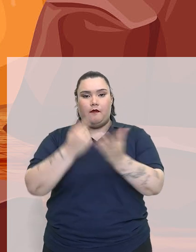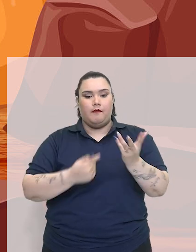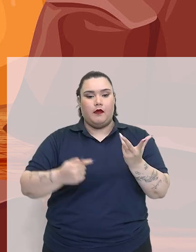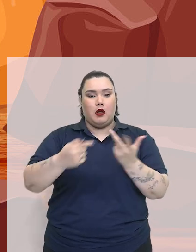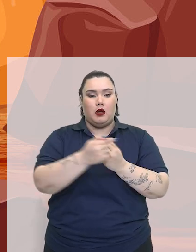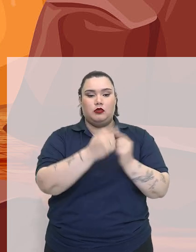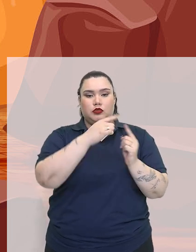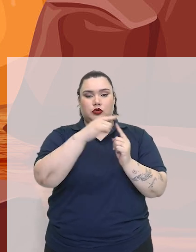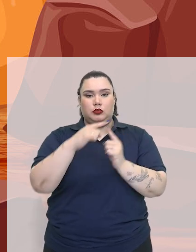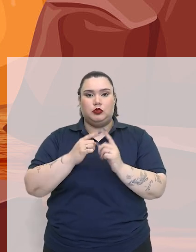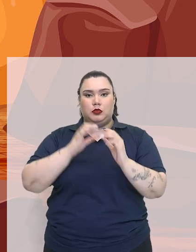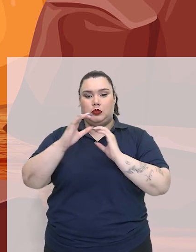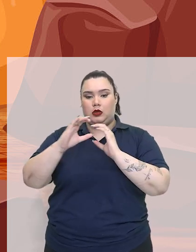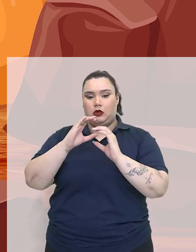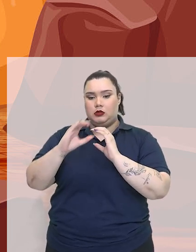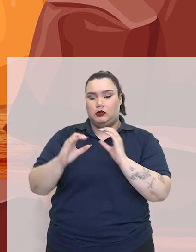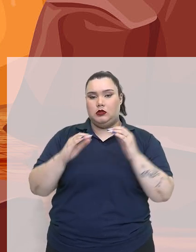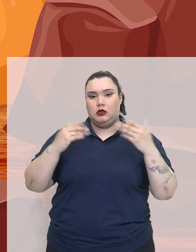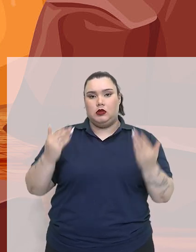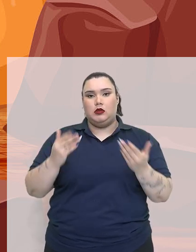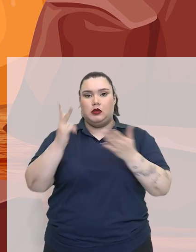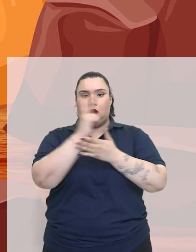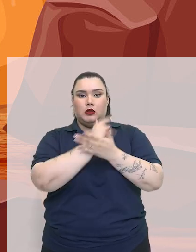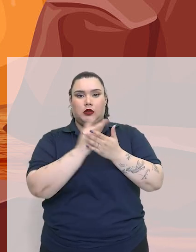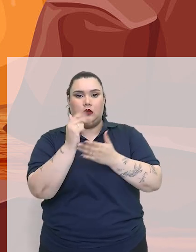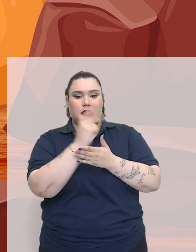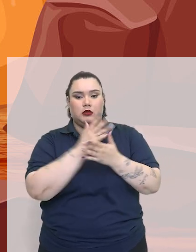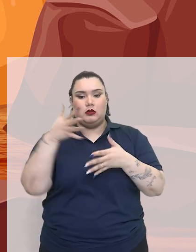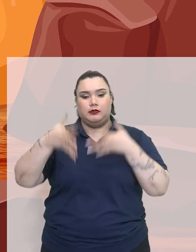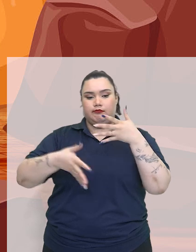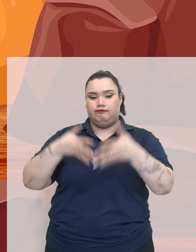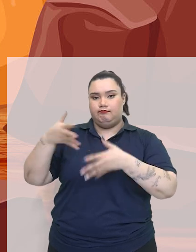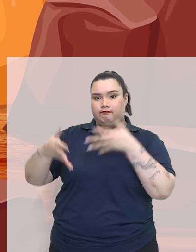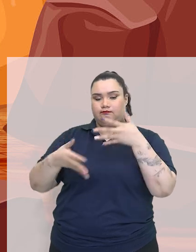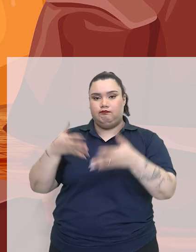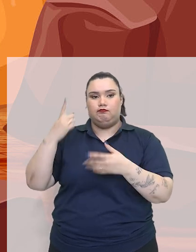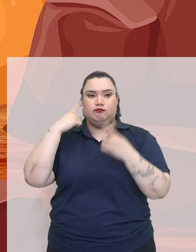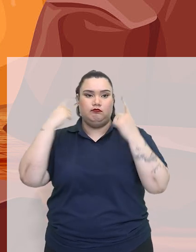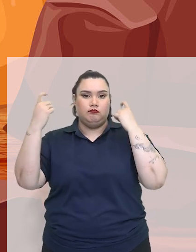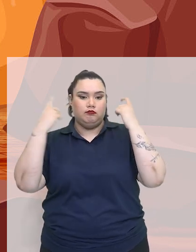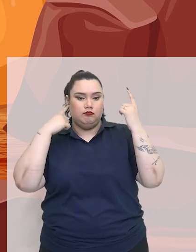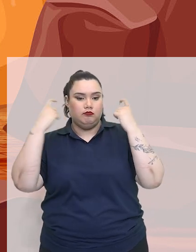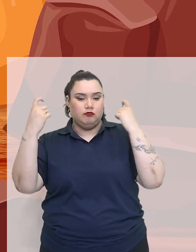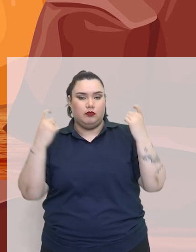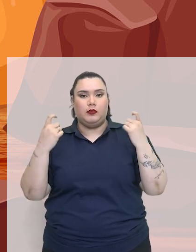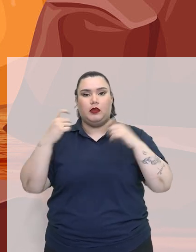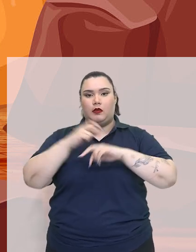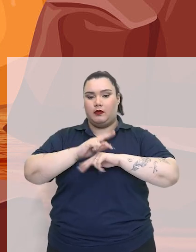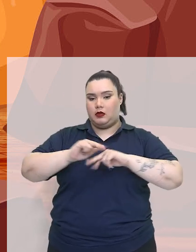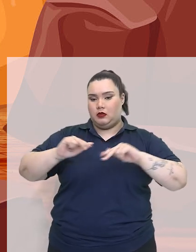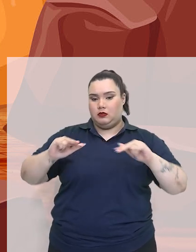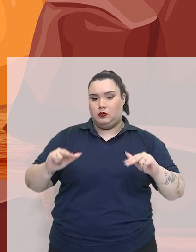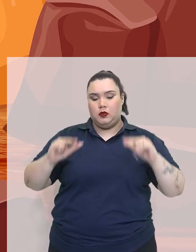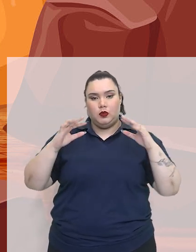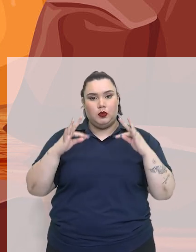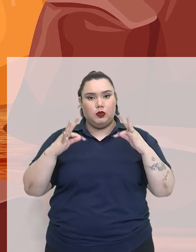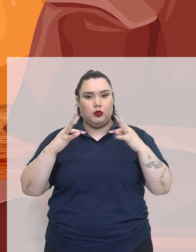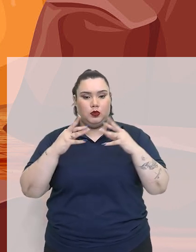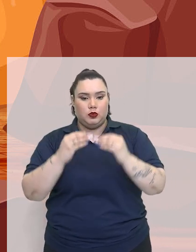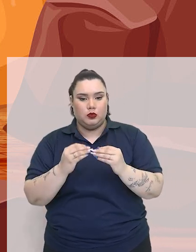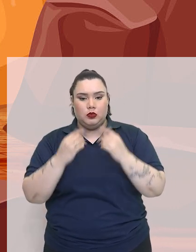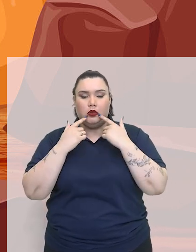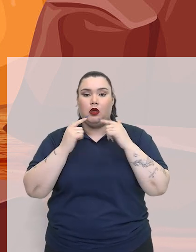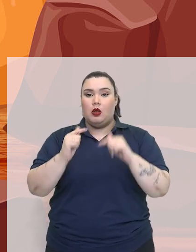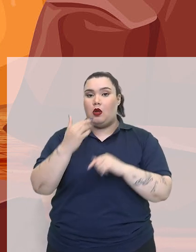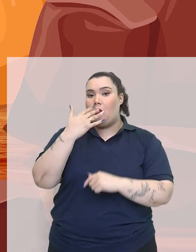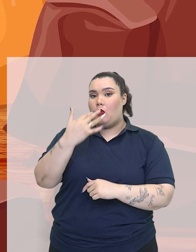inúmeros meios de transmitir mensagens, por meio de desenhos, de sinais, sons, entre outros, inclusive